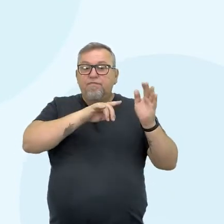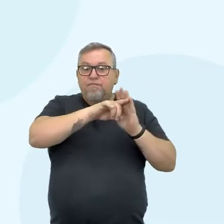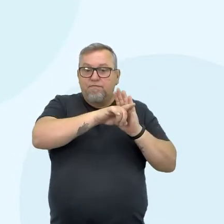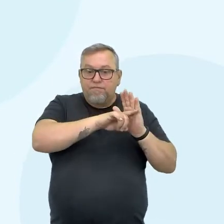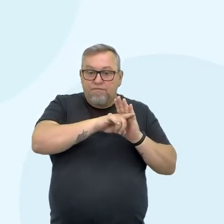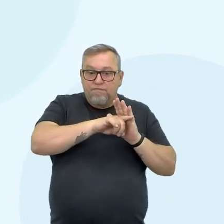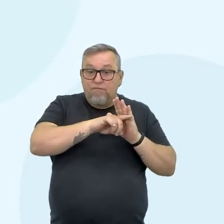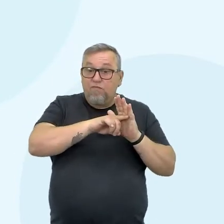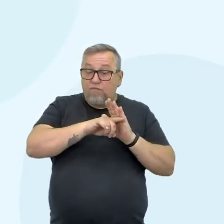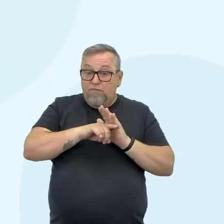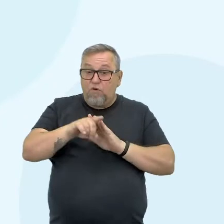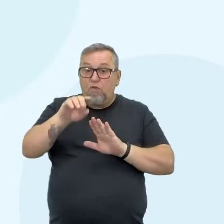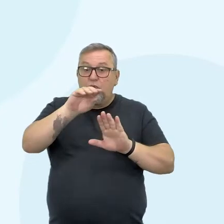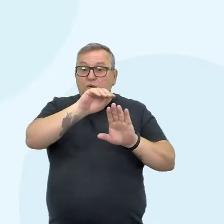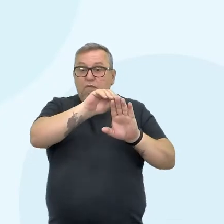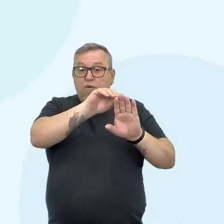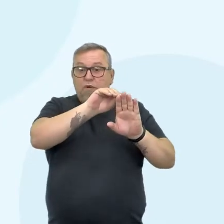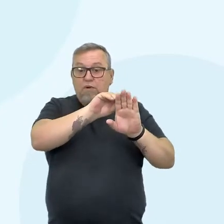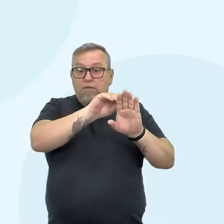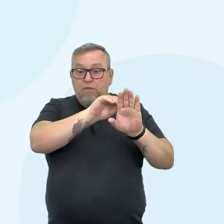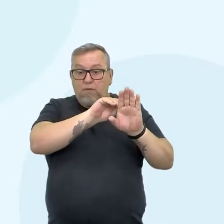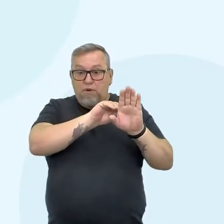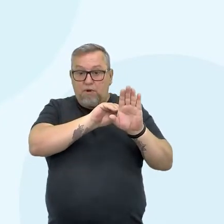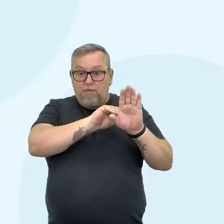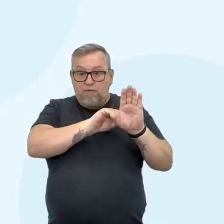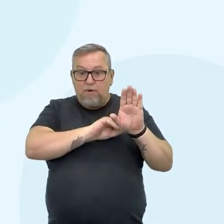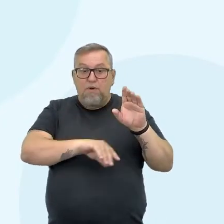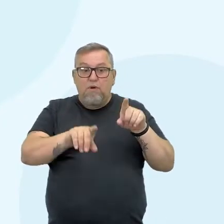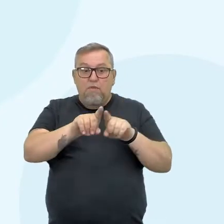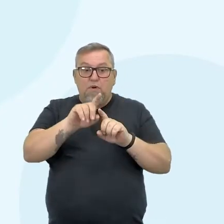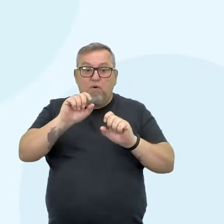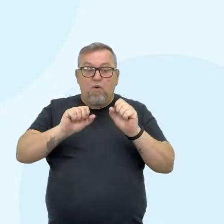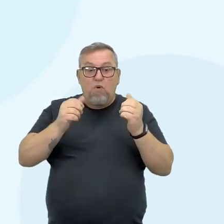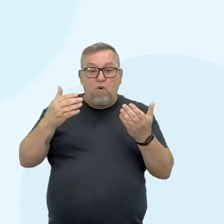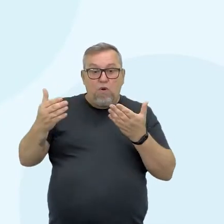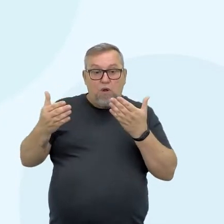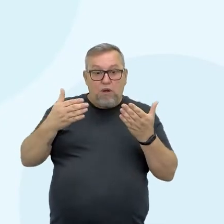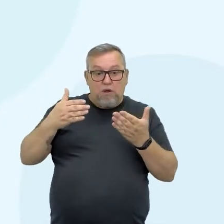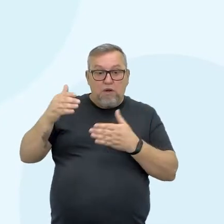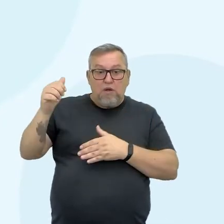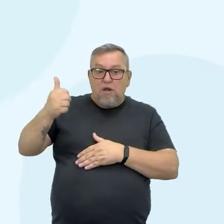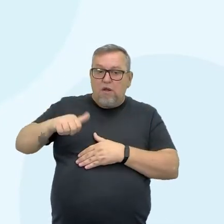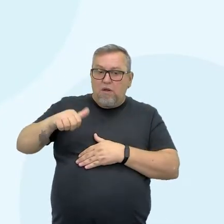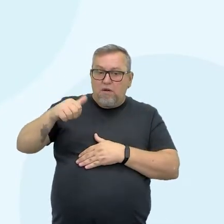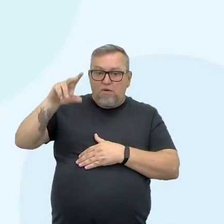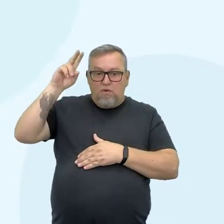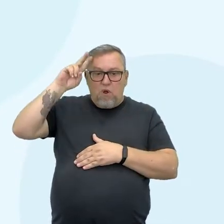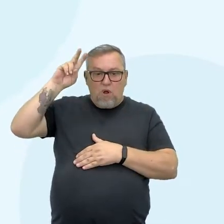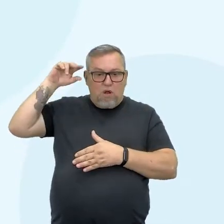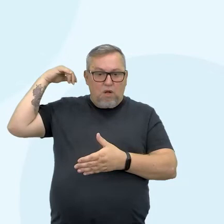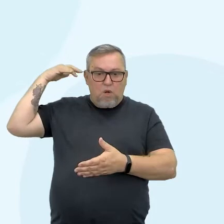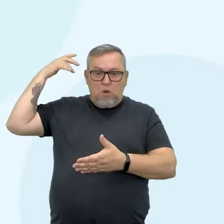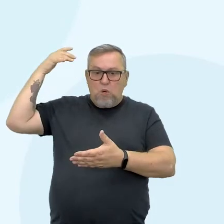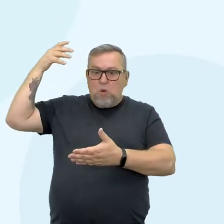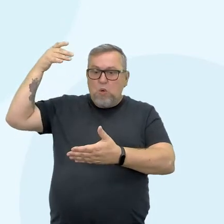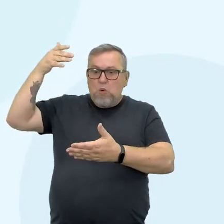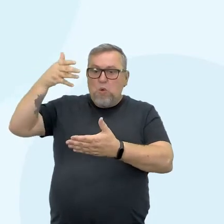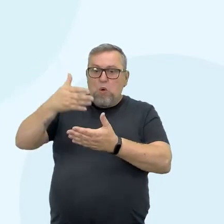técnicas de pesquisa, tais como as pesquisas biográficas, comparativas e análises